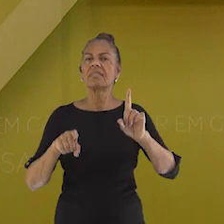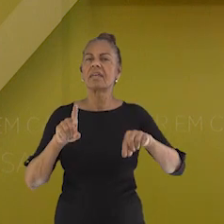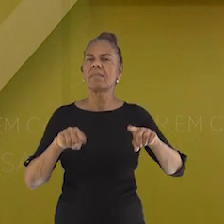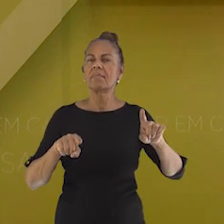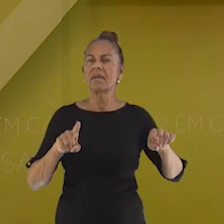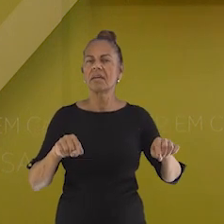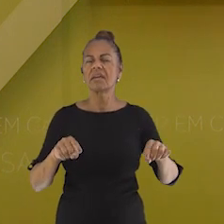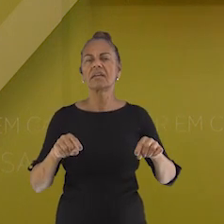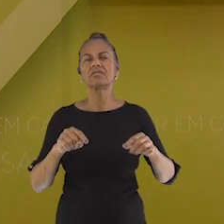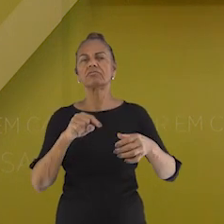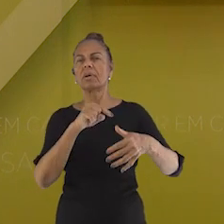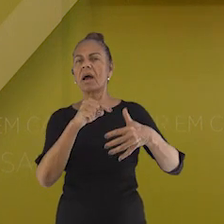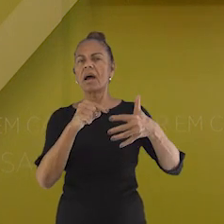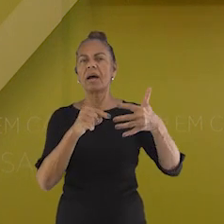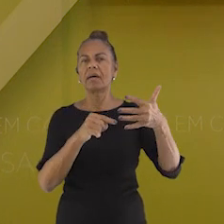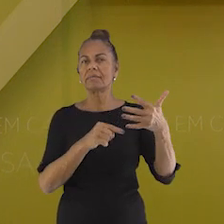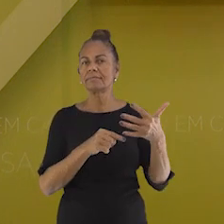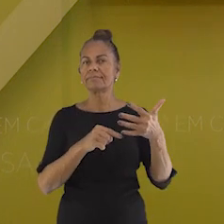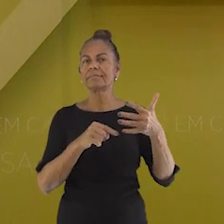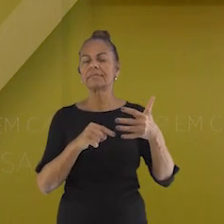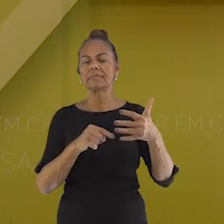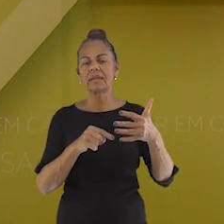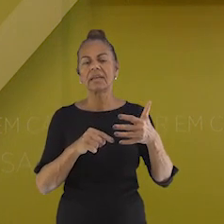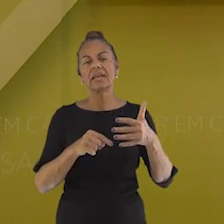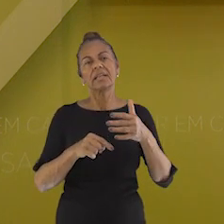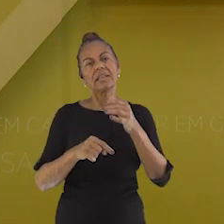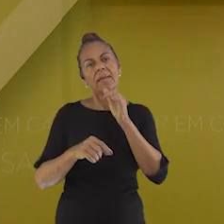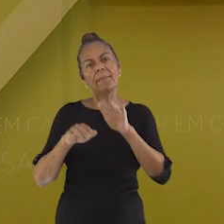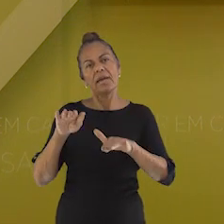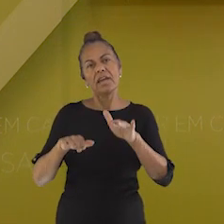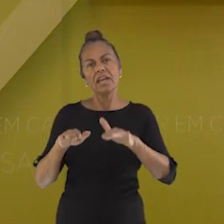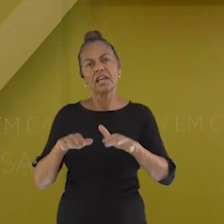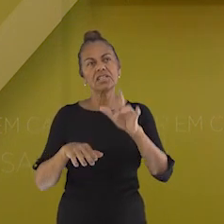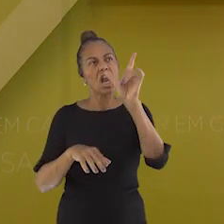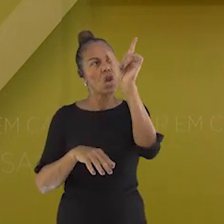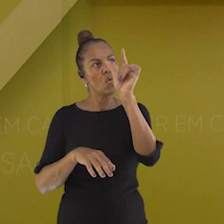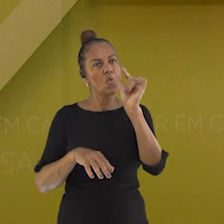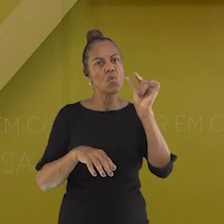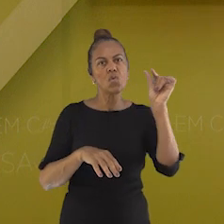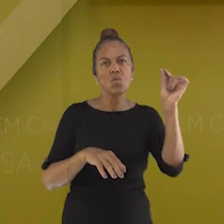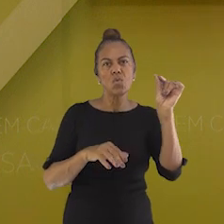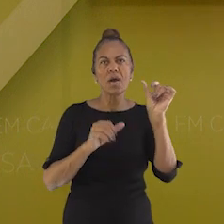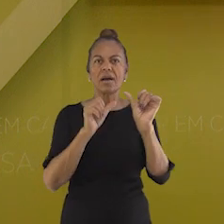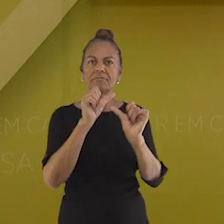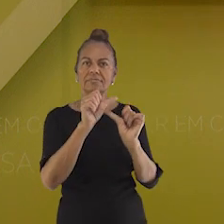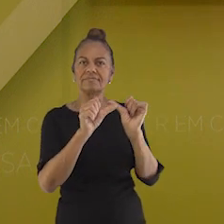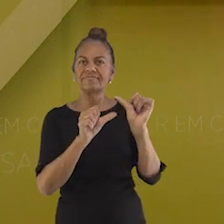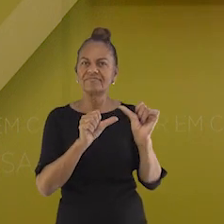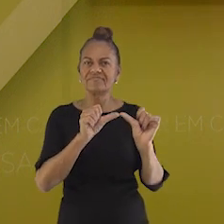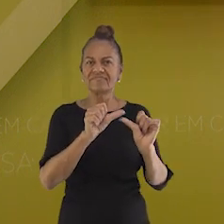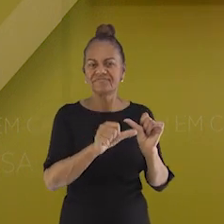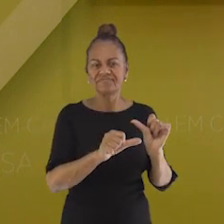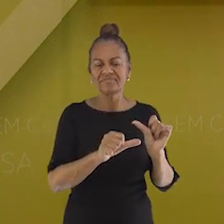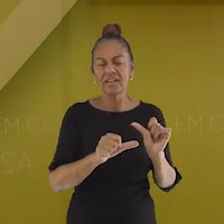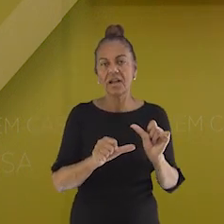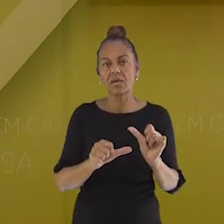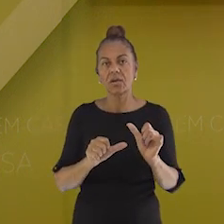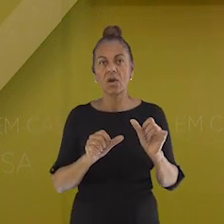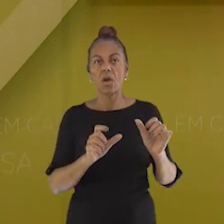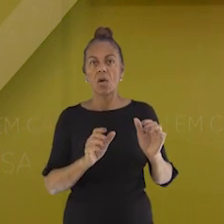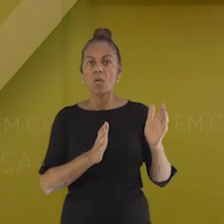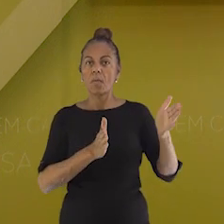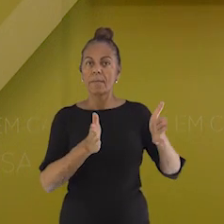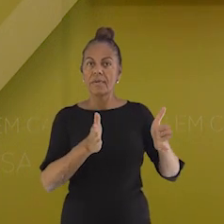vários aspectos técnicos, como, por exemplo, as fases da lua. Já o período de defeso é